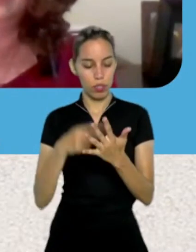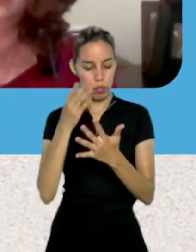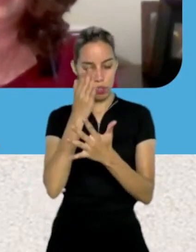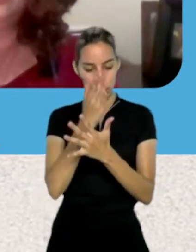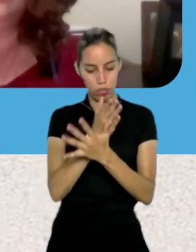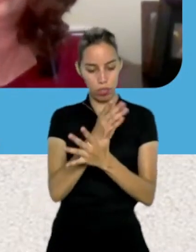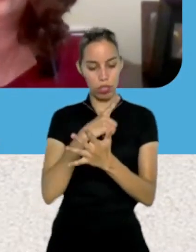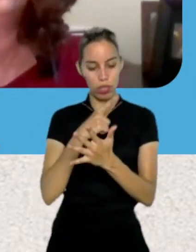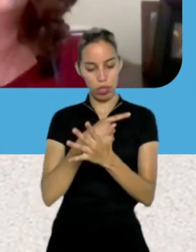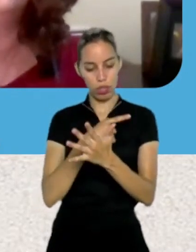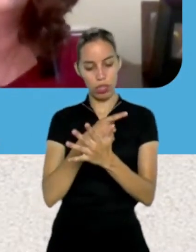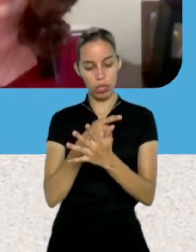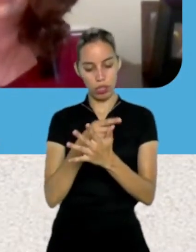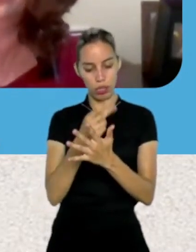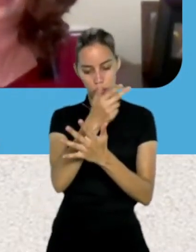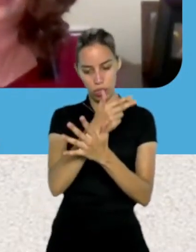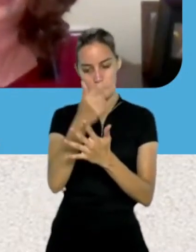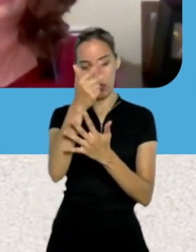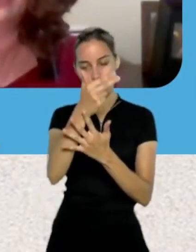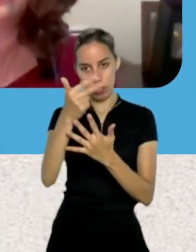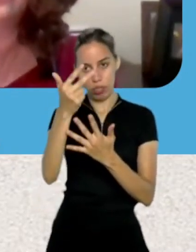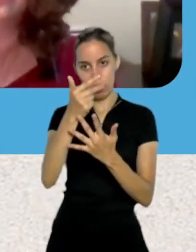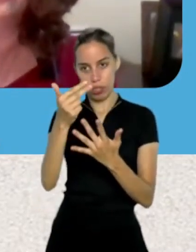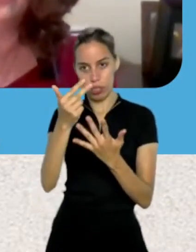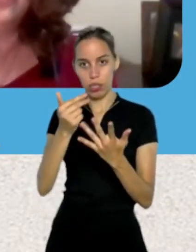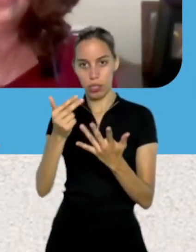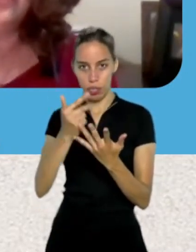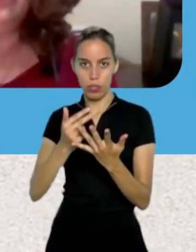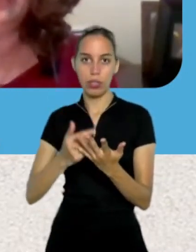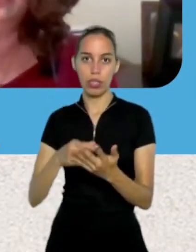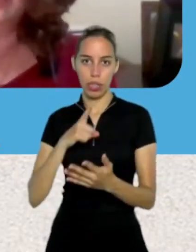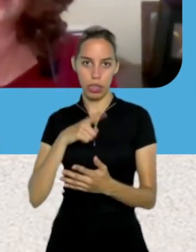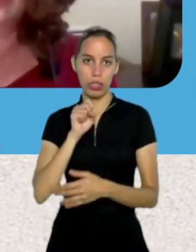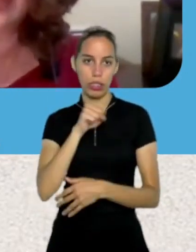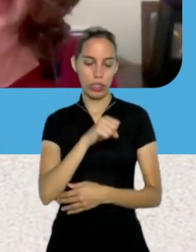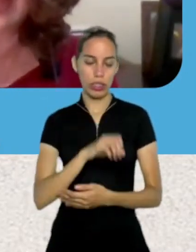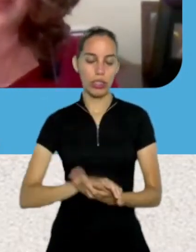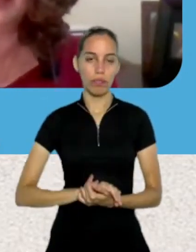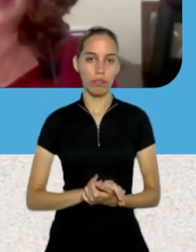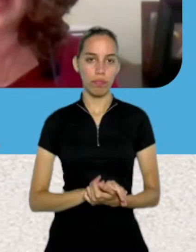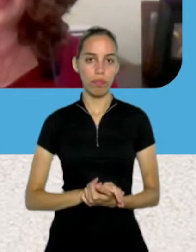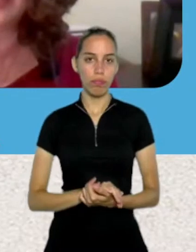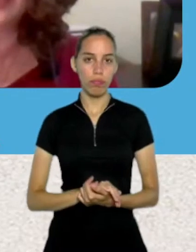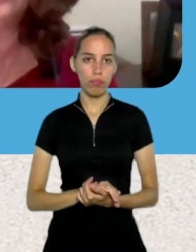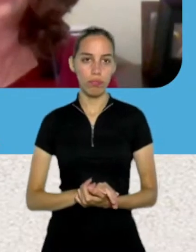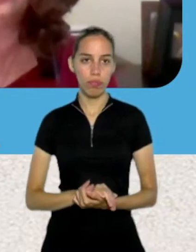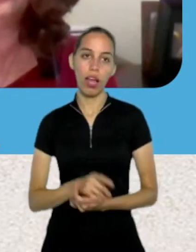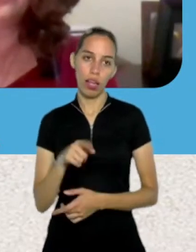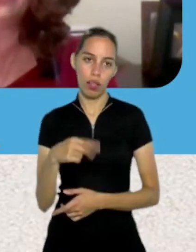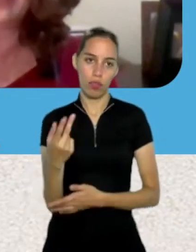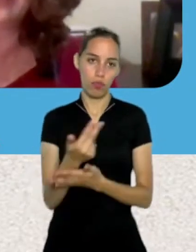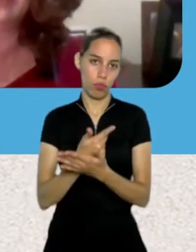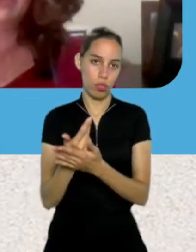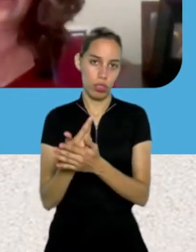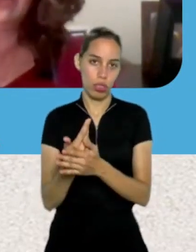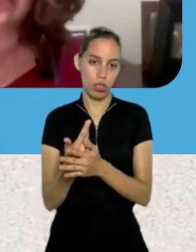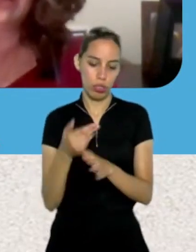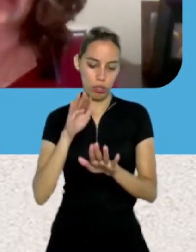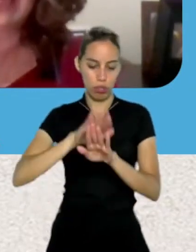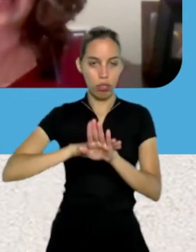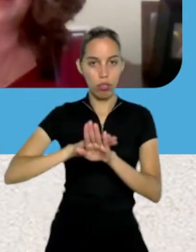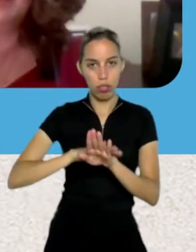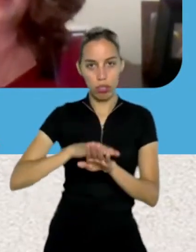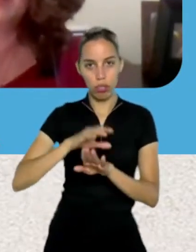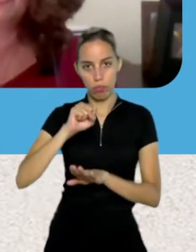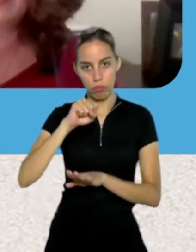de cada capítulo, né? Tem Sim. uma ilustração. É a ilustração da capa, na verdade, né? Uma reprodução da ilustração